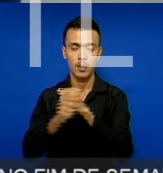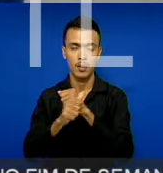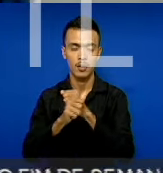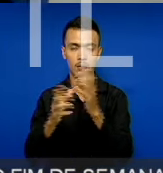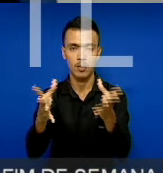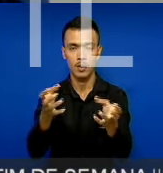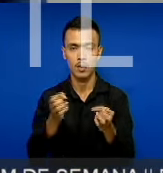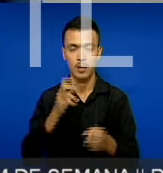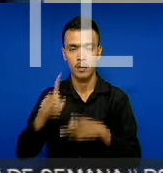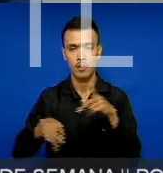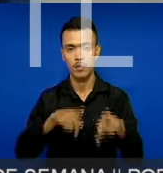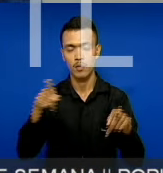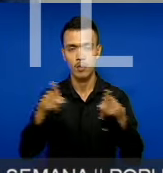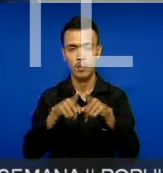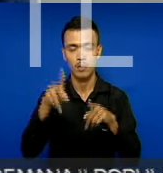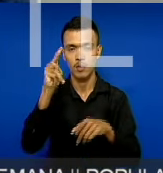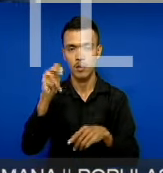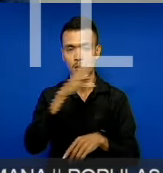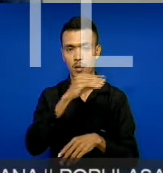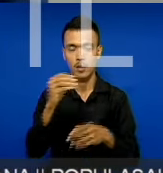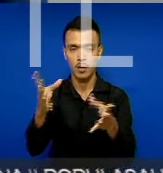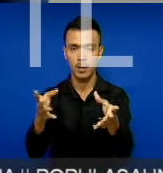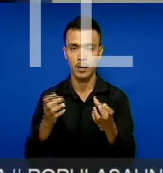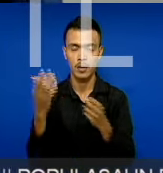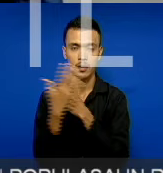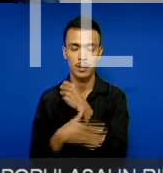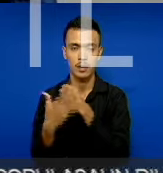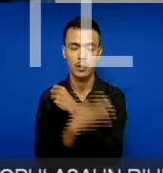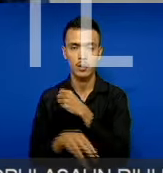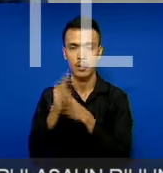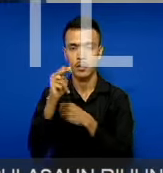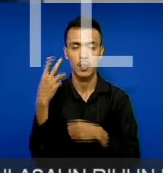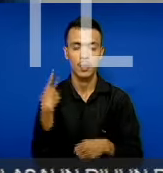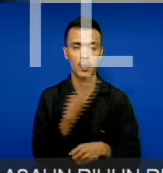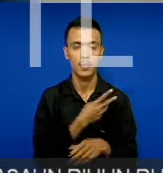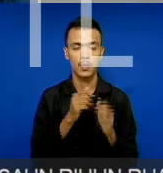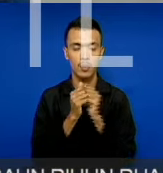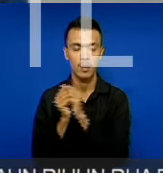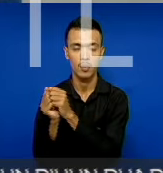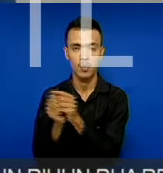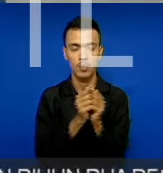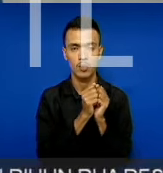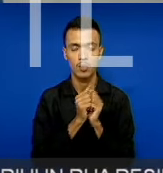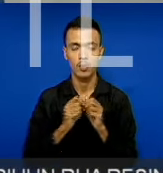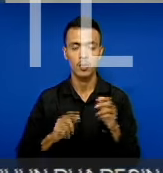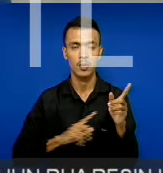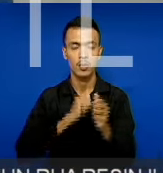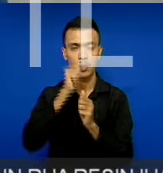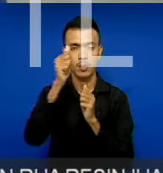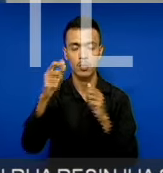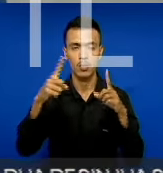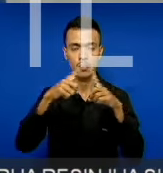na União, né, embora se coordena e depois se informamos para o primeiro-ministro ou enxama a coordenação de Liu e